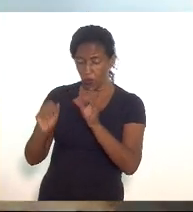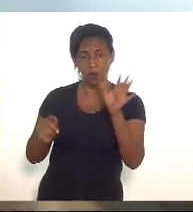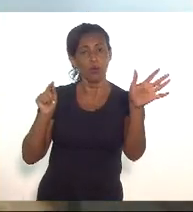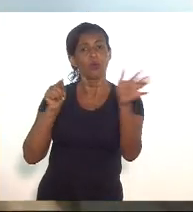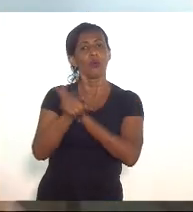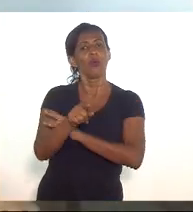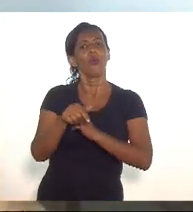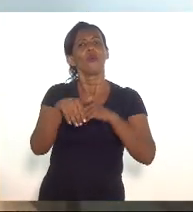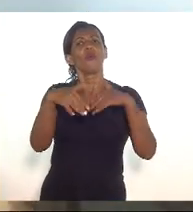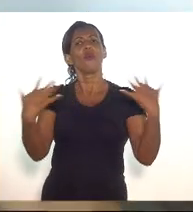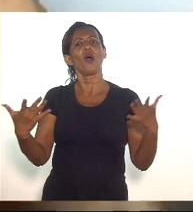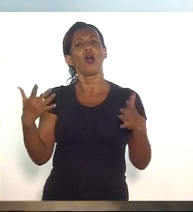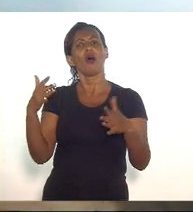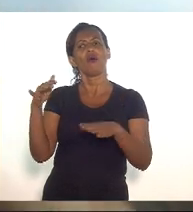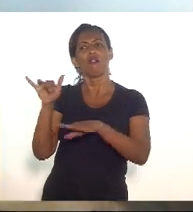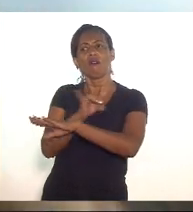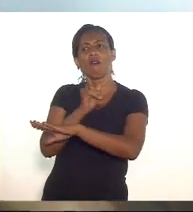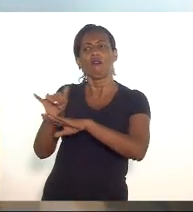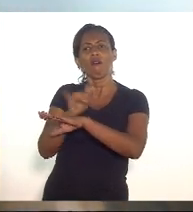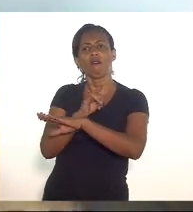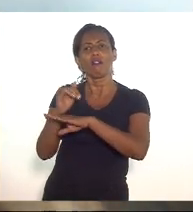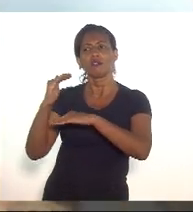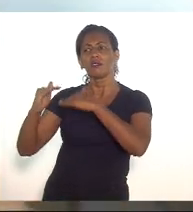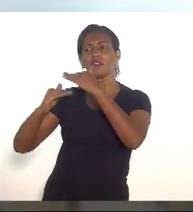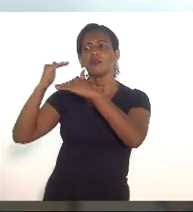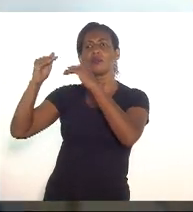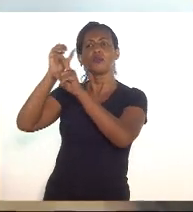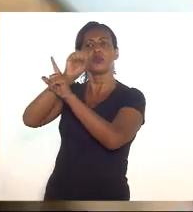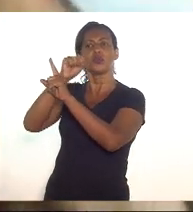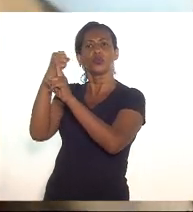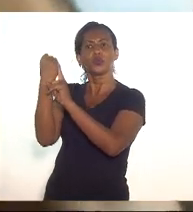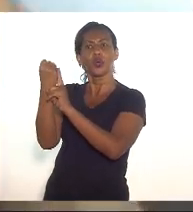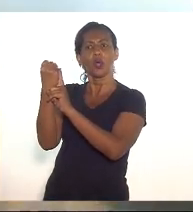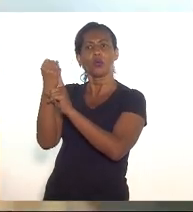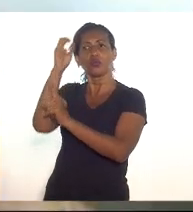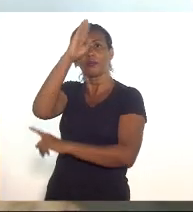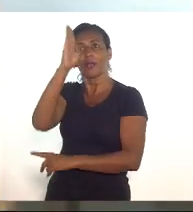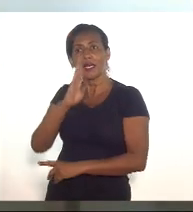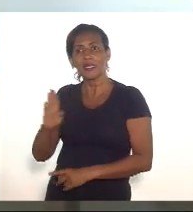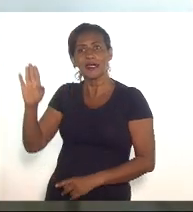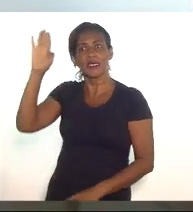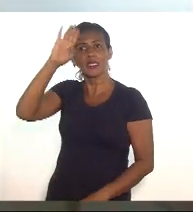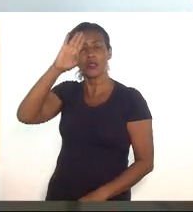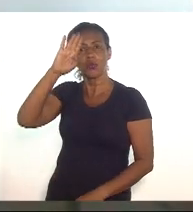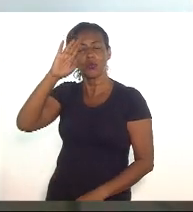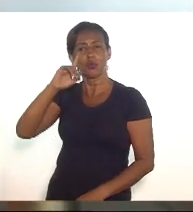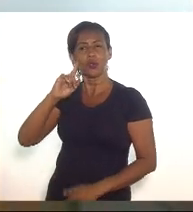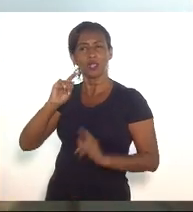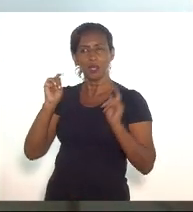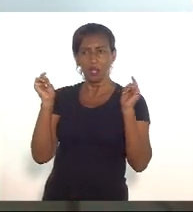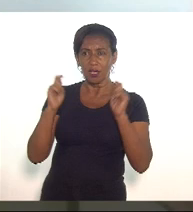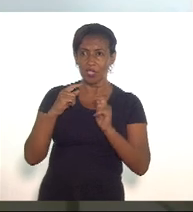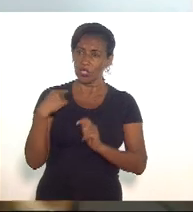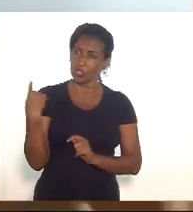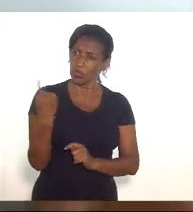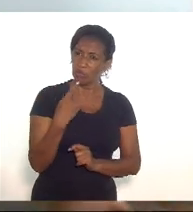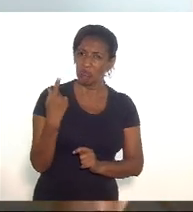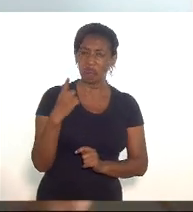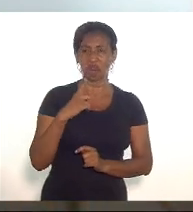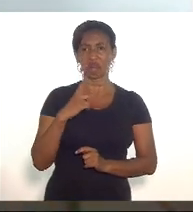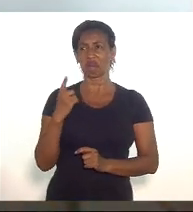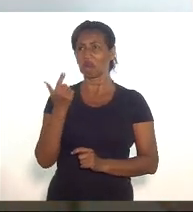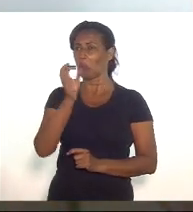planejamento estratégico de desenvolvimento econômico e social do Brasil que a gente pudesse linkar o nosso? Ninguém